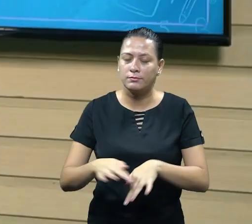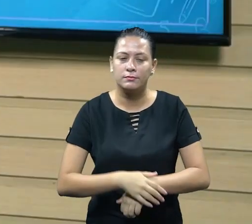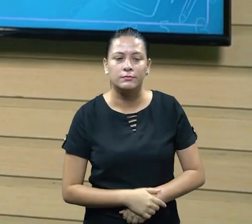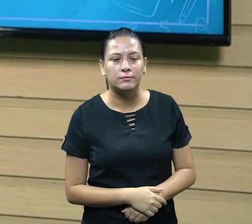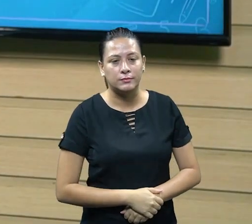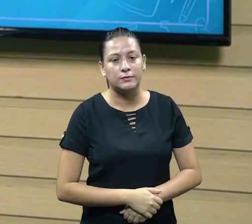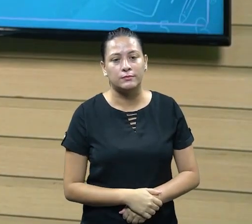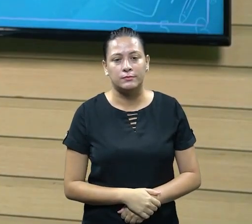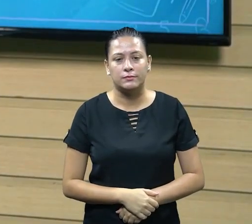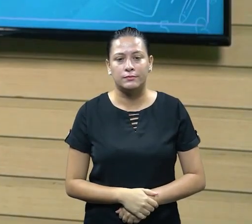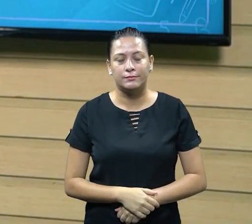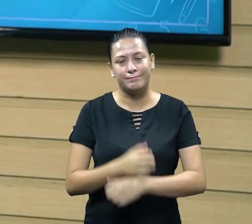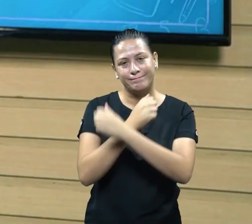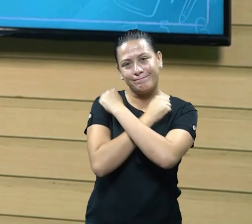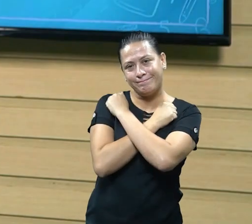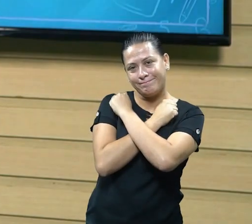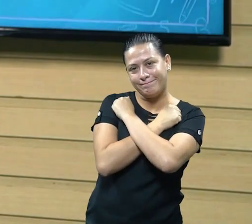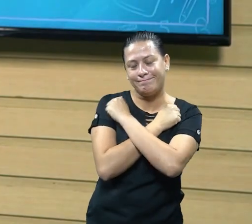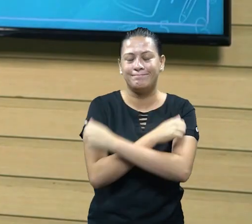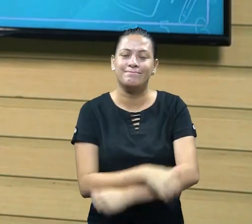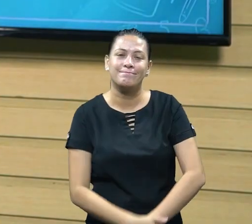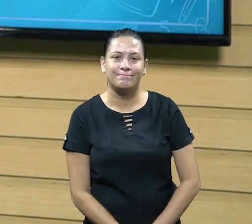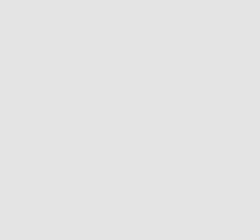momento dessa disciplina. Um abraço.